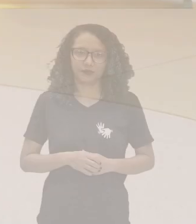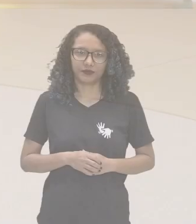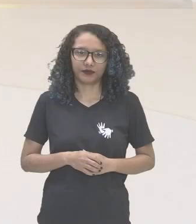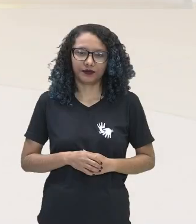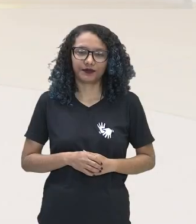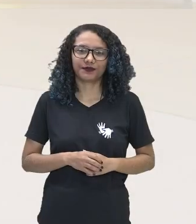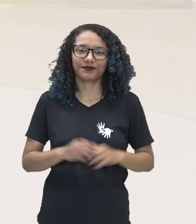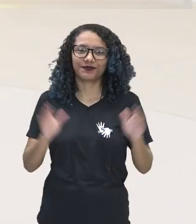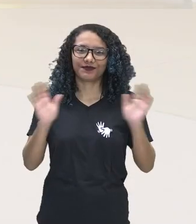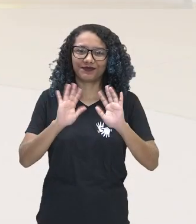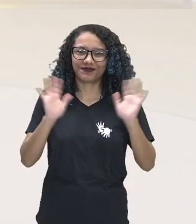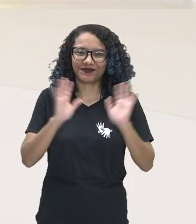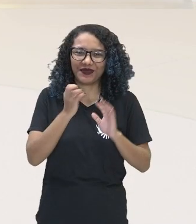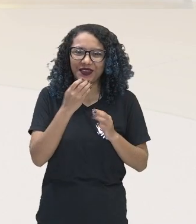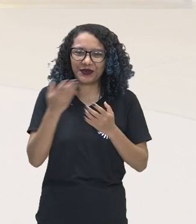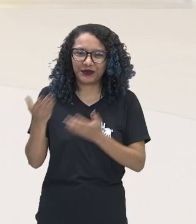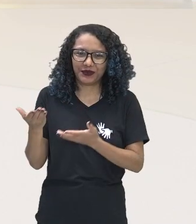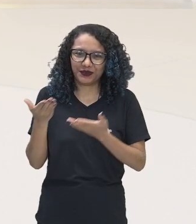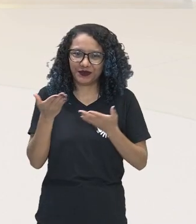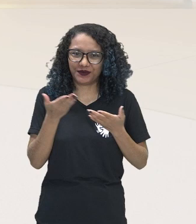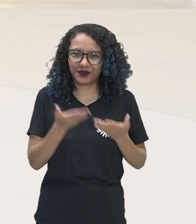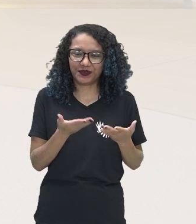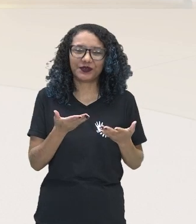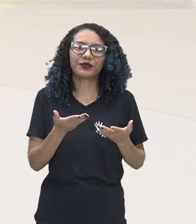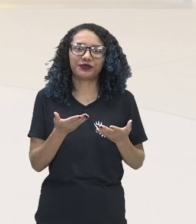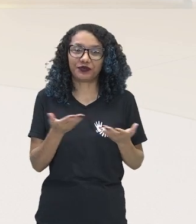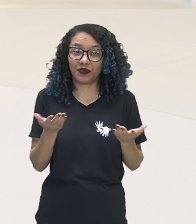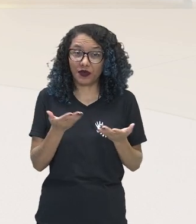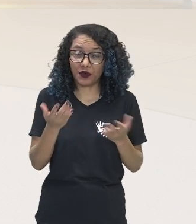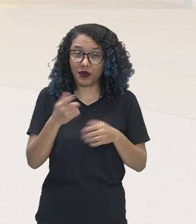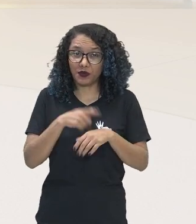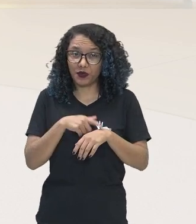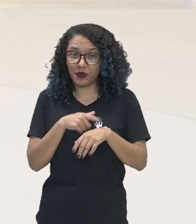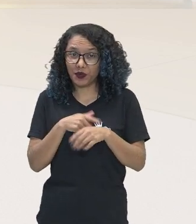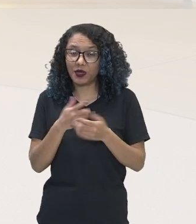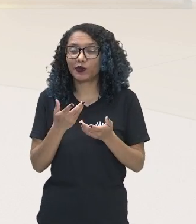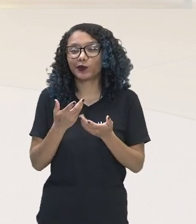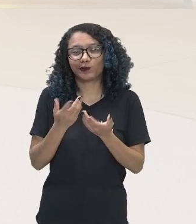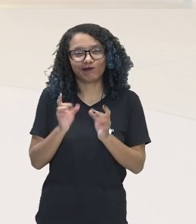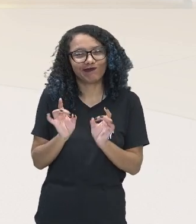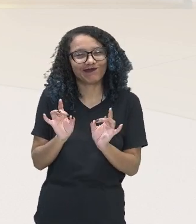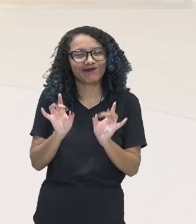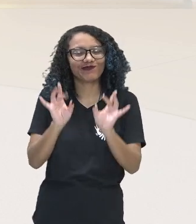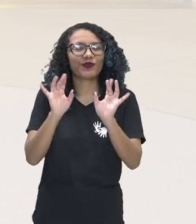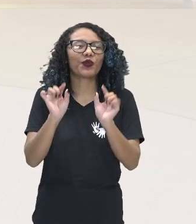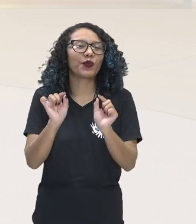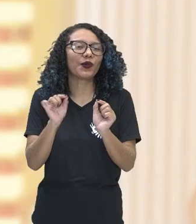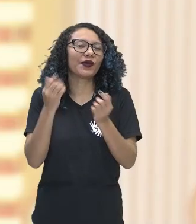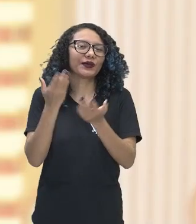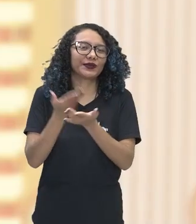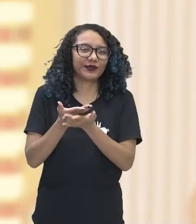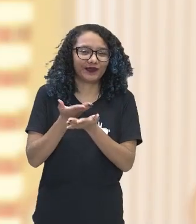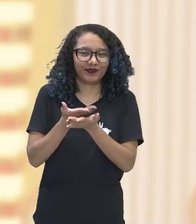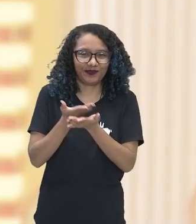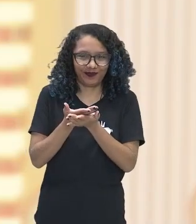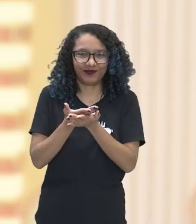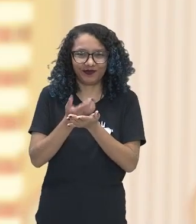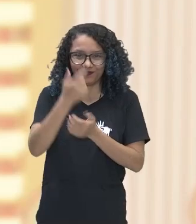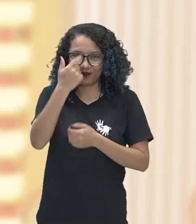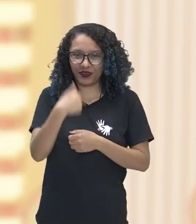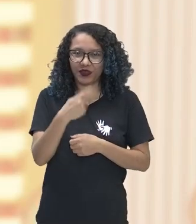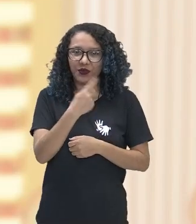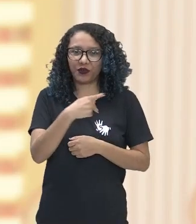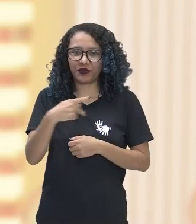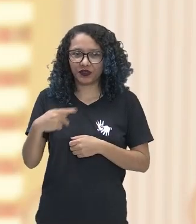Olá pessoal, sejam bem-vindos aqui então para nosso momento especial de estudo. Eu sou o professor